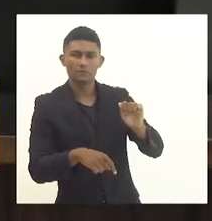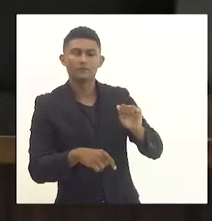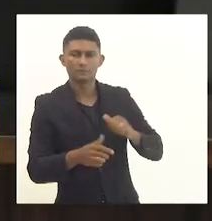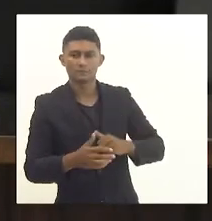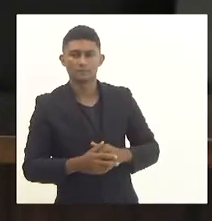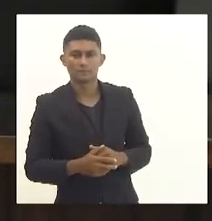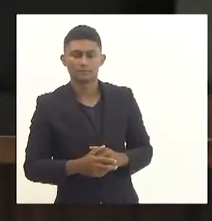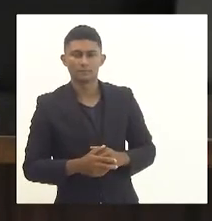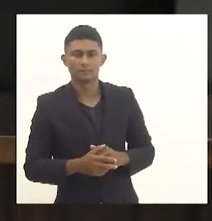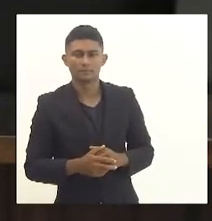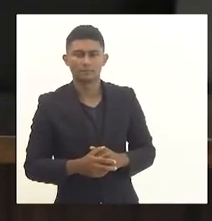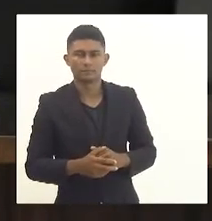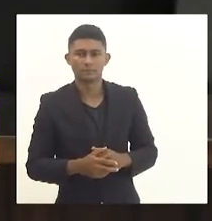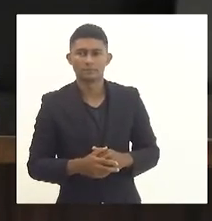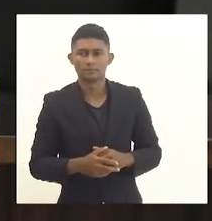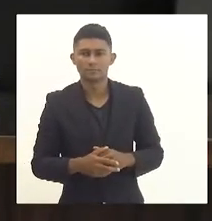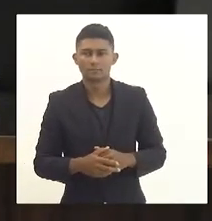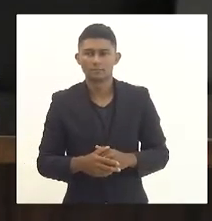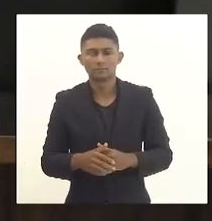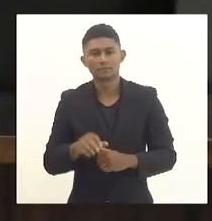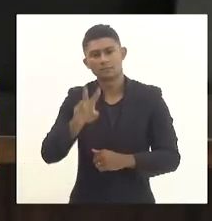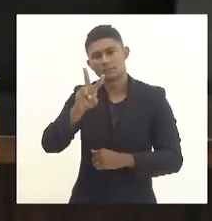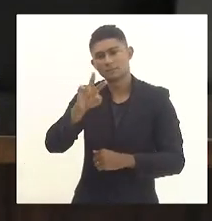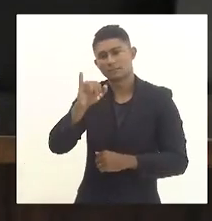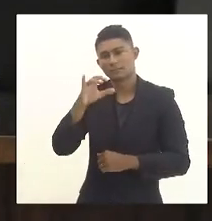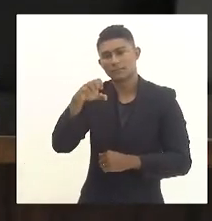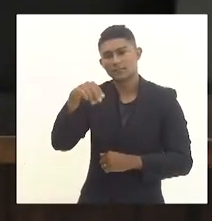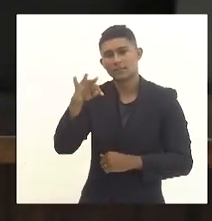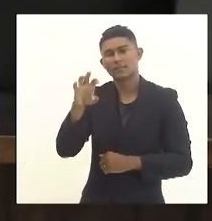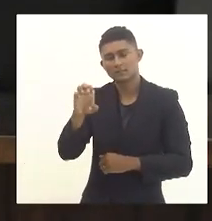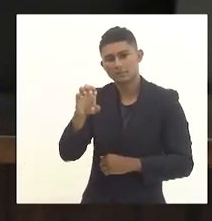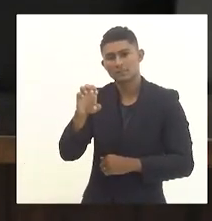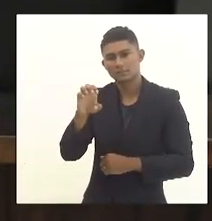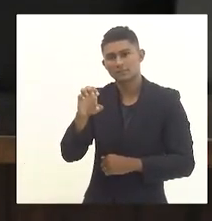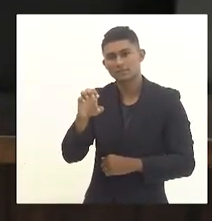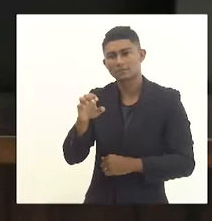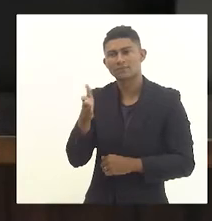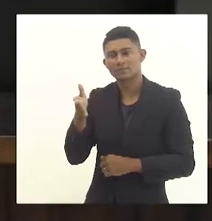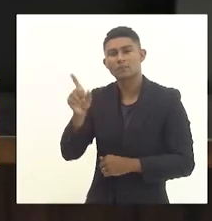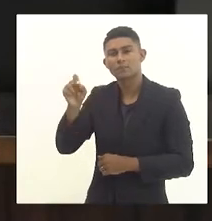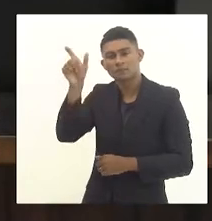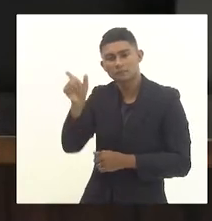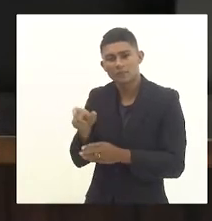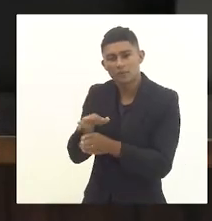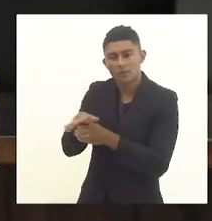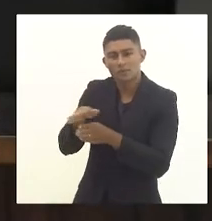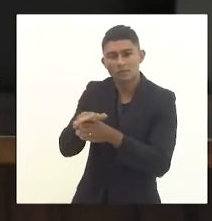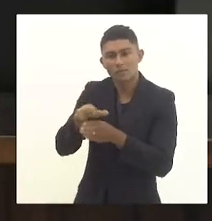Reis. Nosso Vicente Loureiro, conselheiro da AGTRANSP.